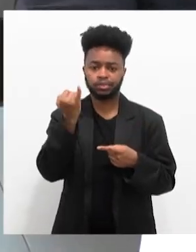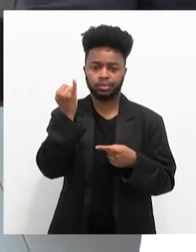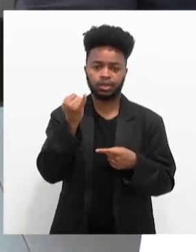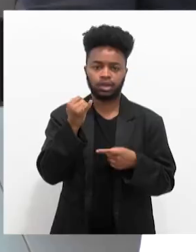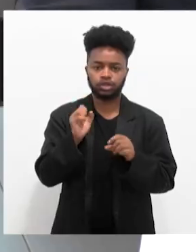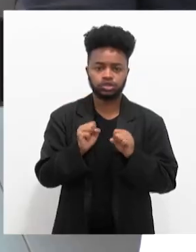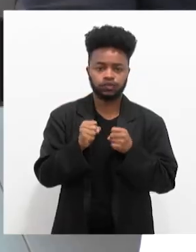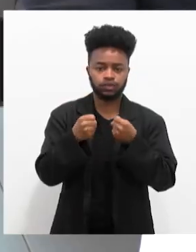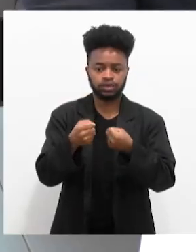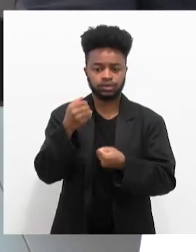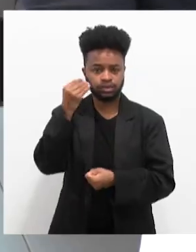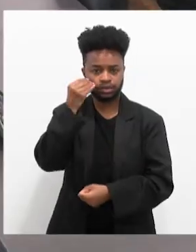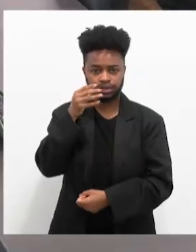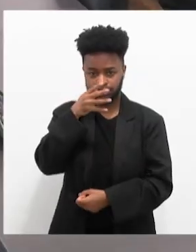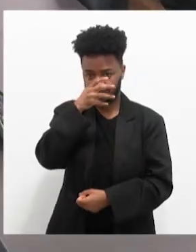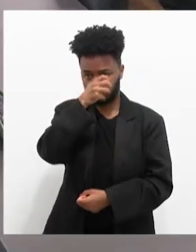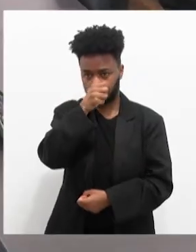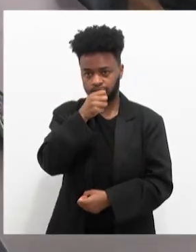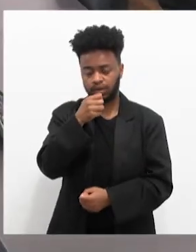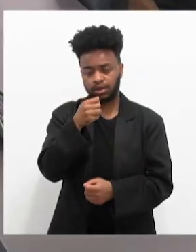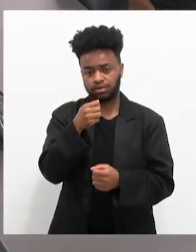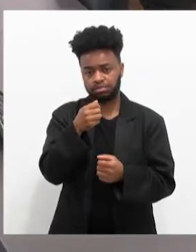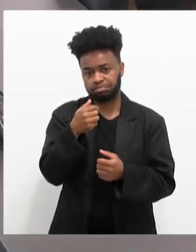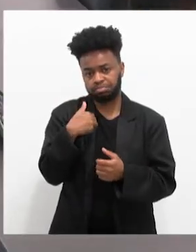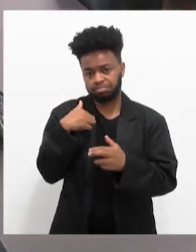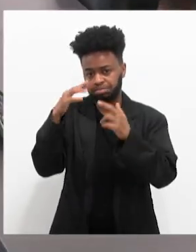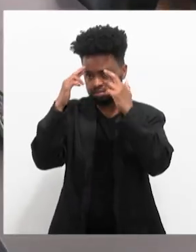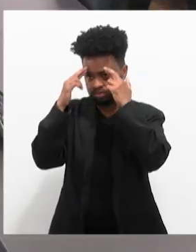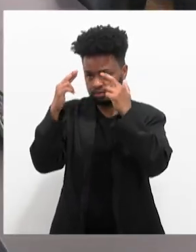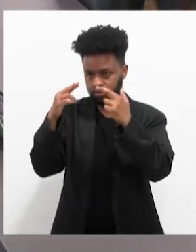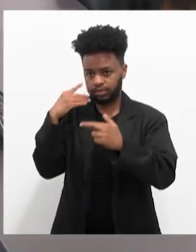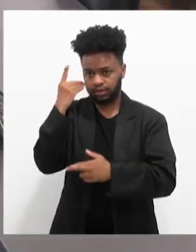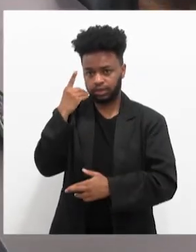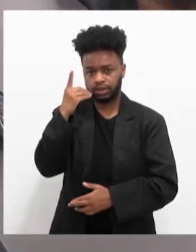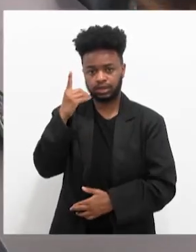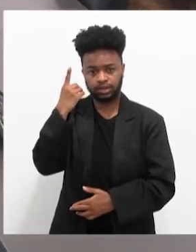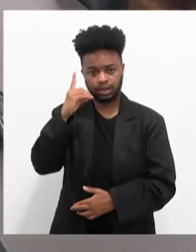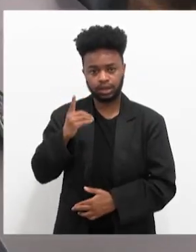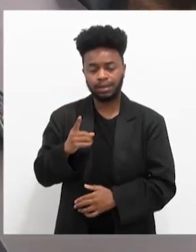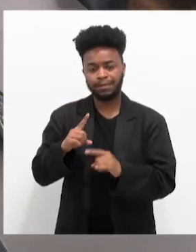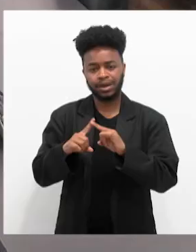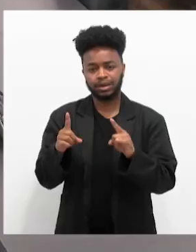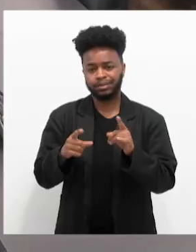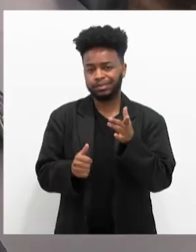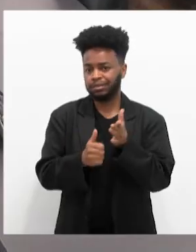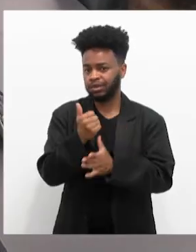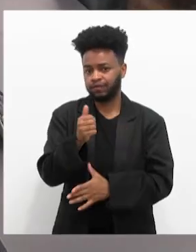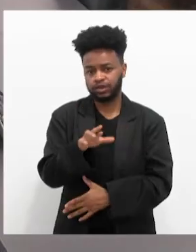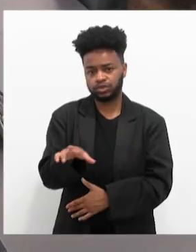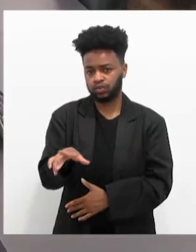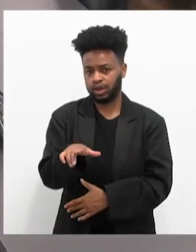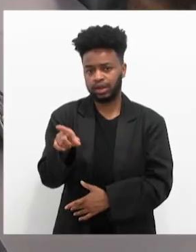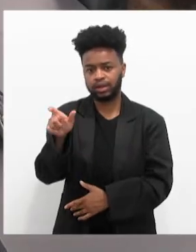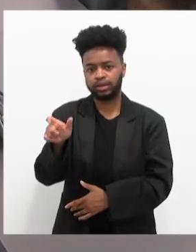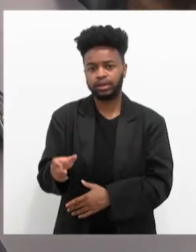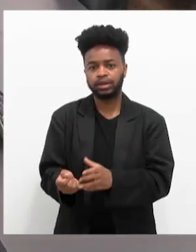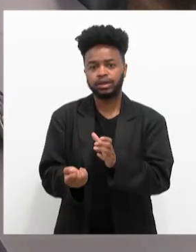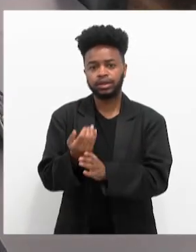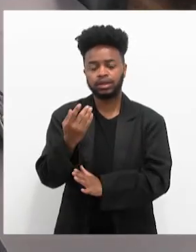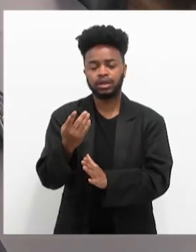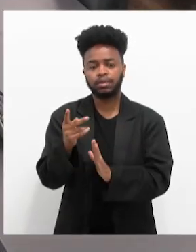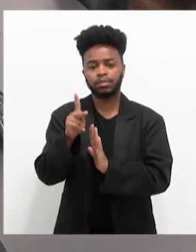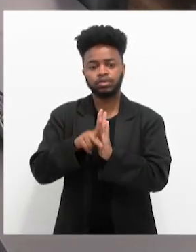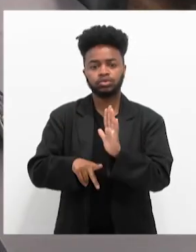iniciativa. com toda a vênia e todo respeito ao mandato da deputada Dani, mas não é a primeira vez que a deputada Dani Balbi apresenta projeto versando